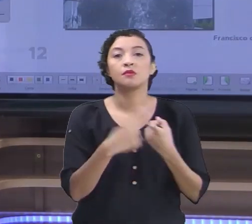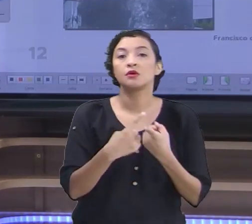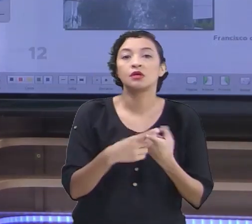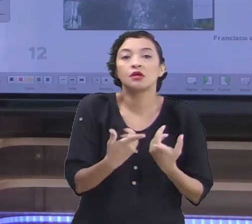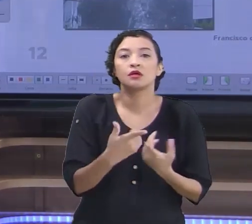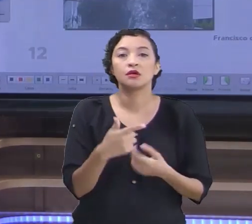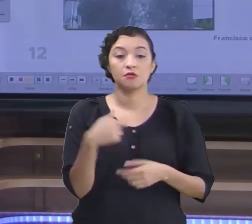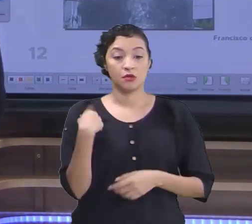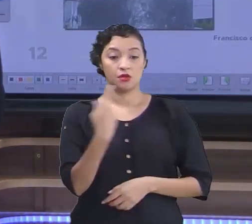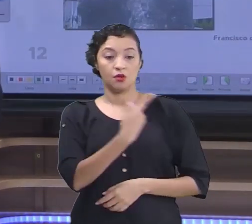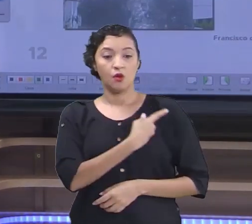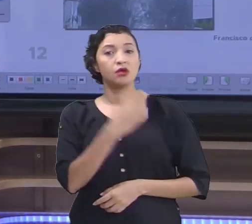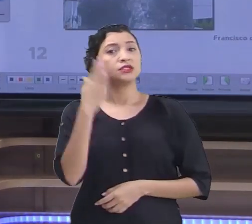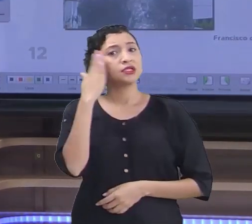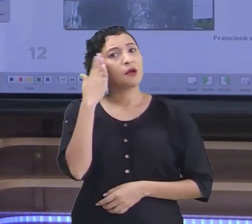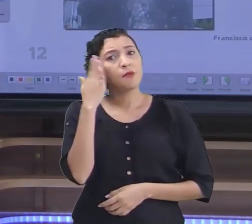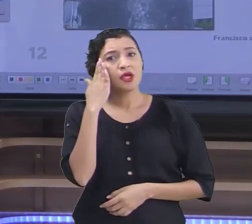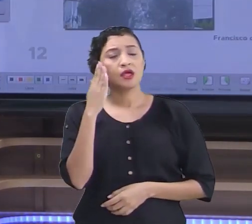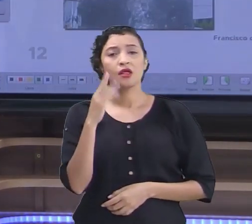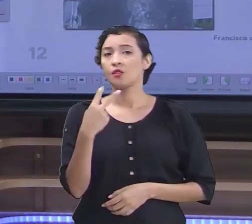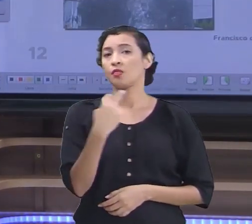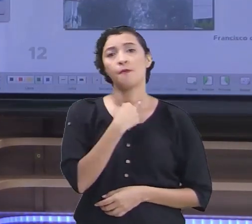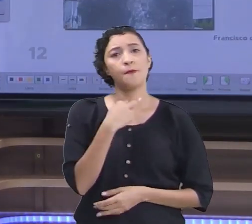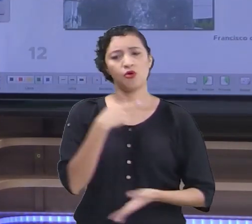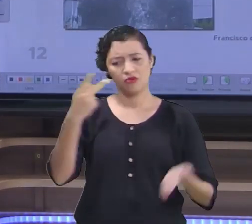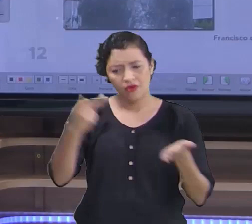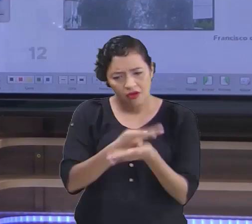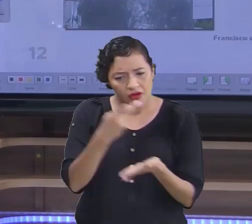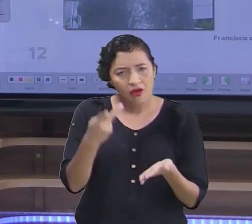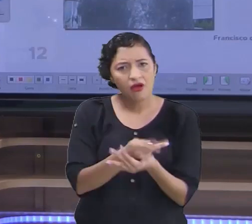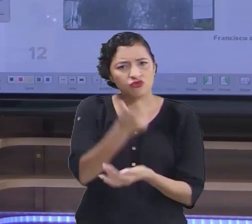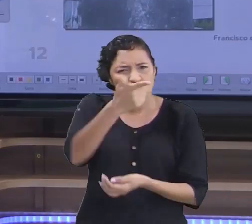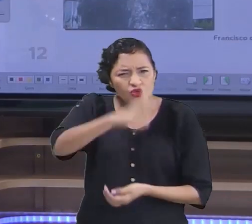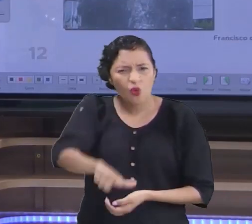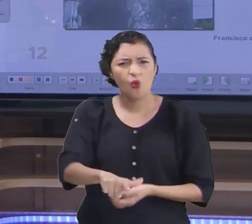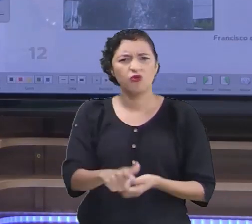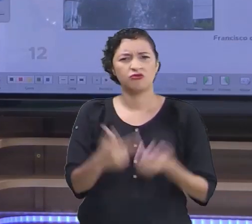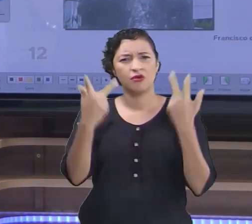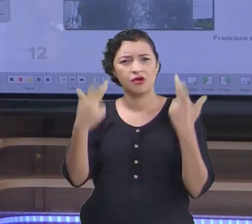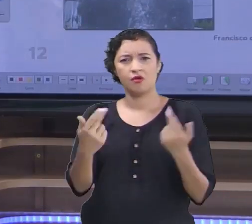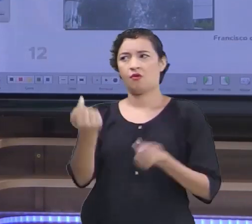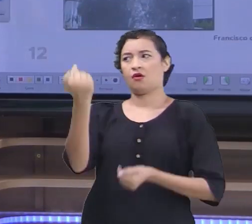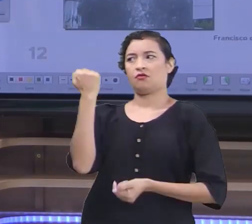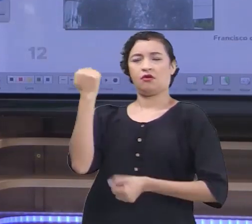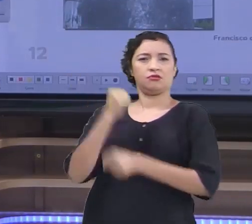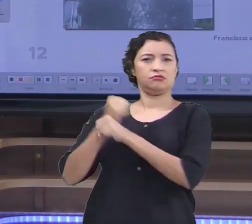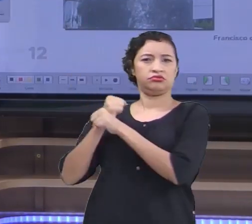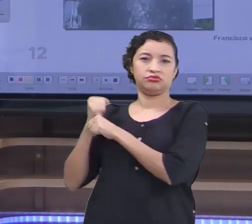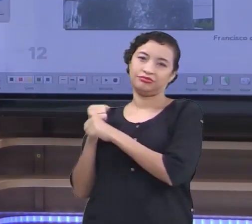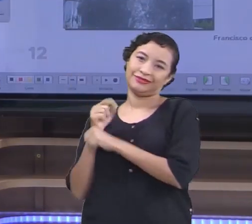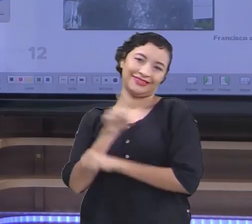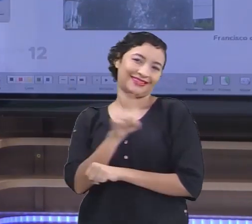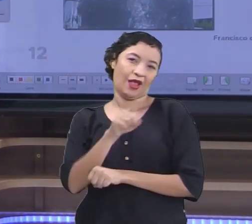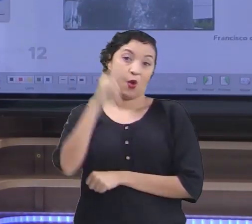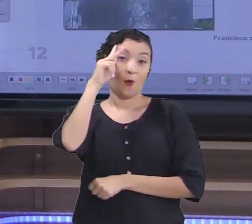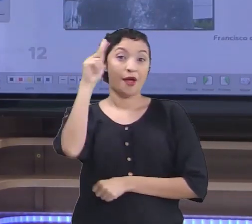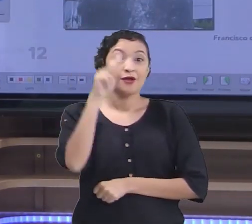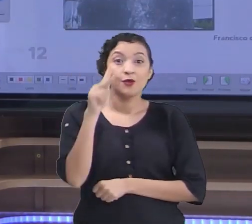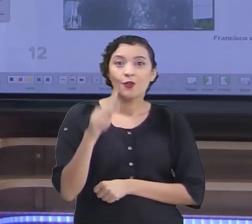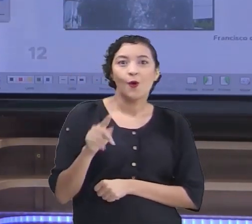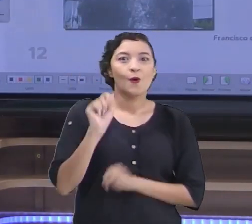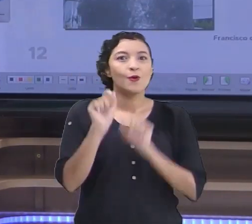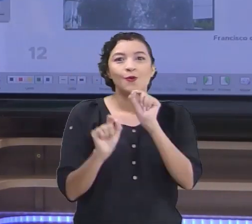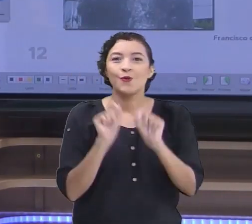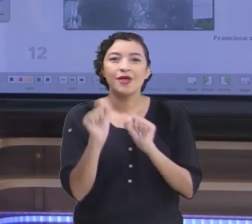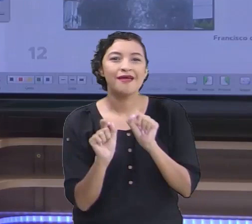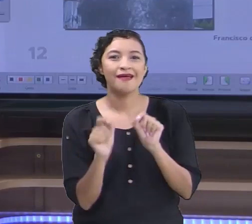venhamos cometer os mesmos erros do passado. Por isso que a história é mágica. A história é uma viagem cheia de